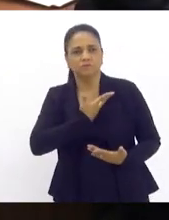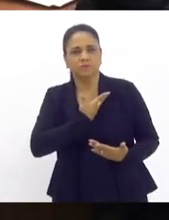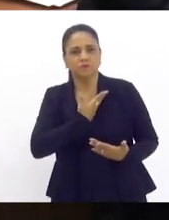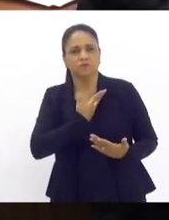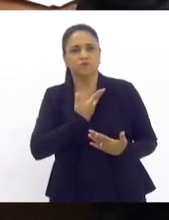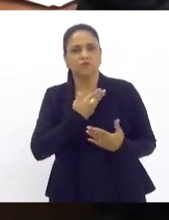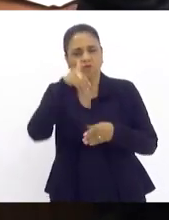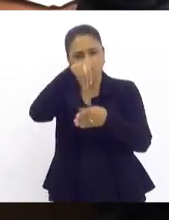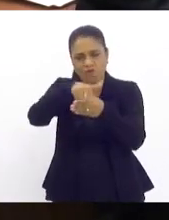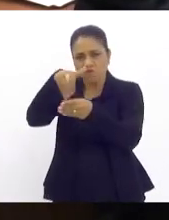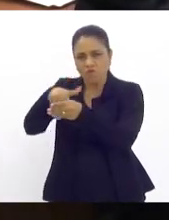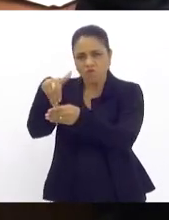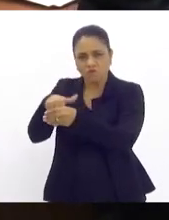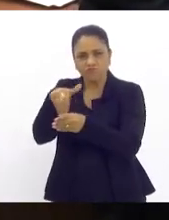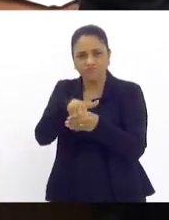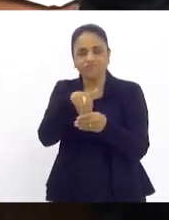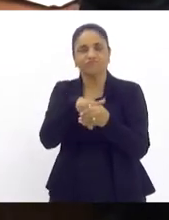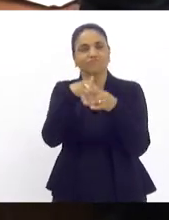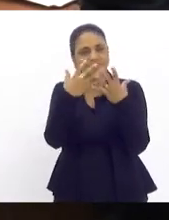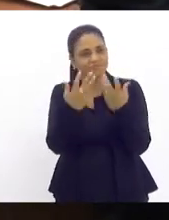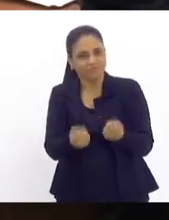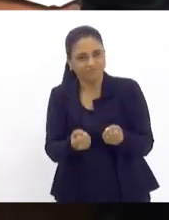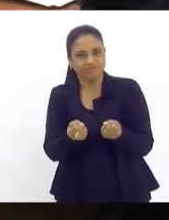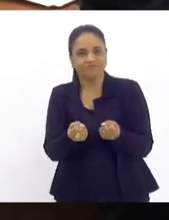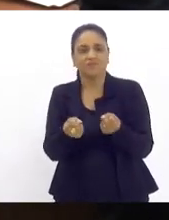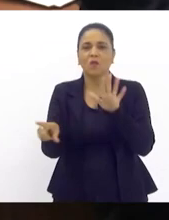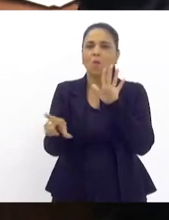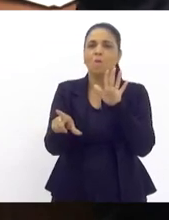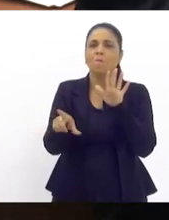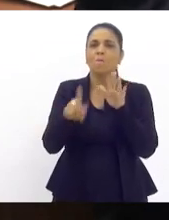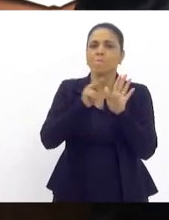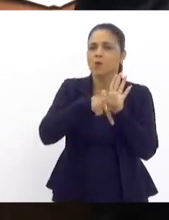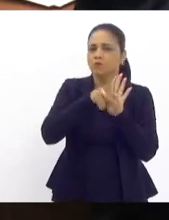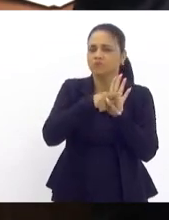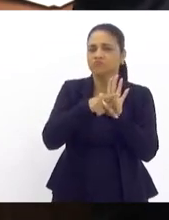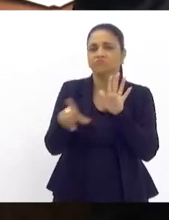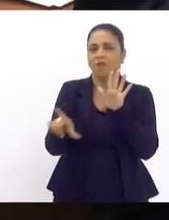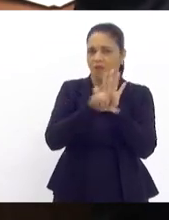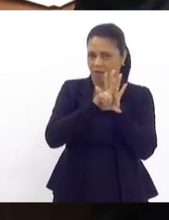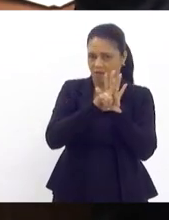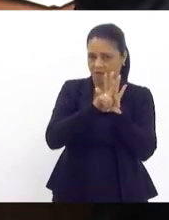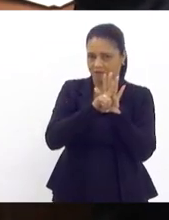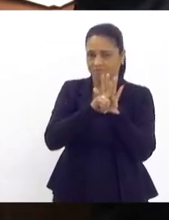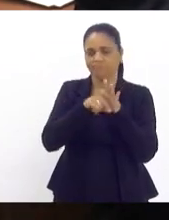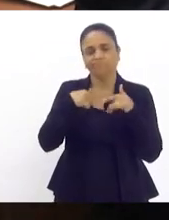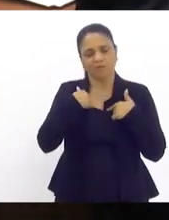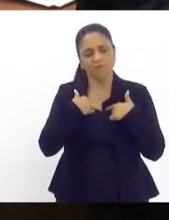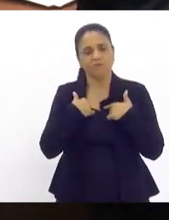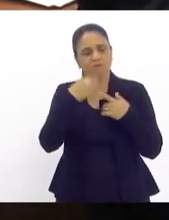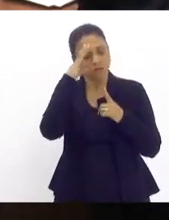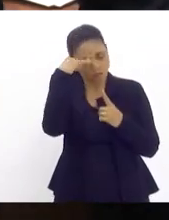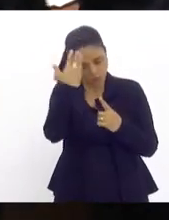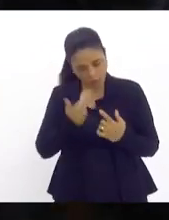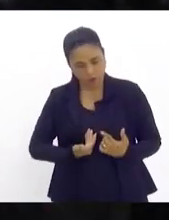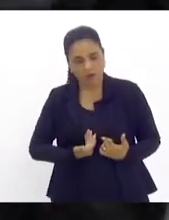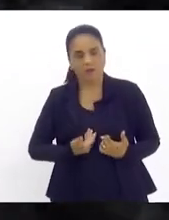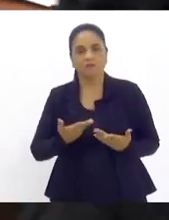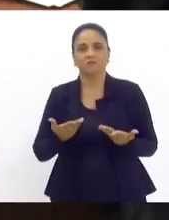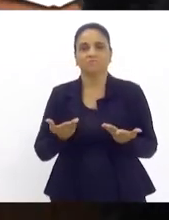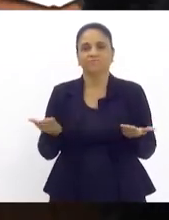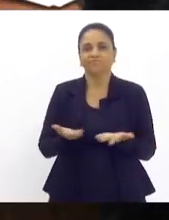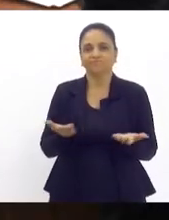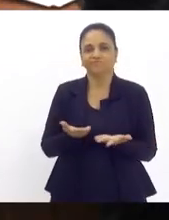desse projeto de lei e me sinto muito honrado em participar desse momento aqui na Assembleia, eternizando o nome